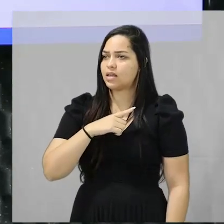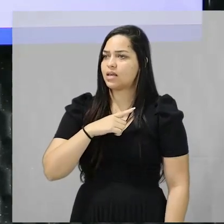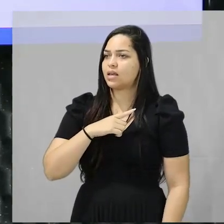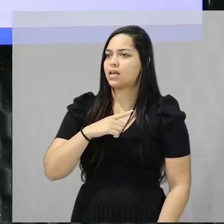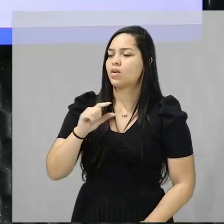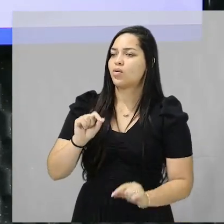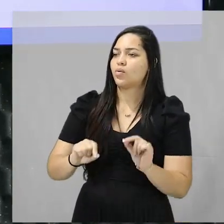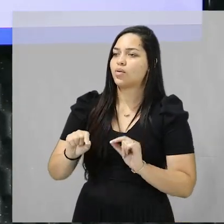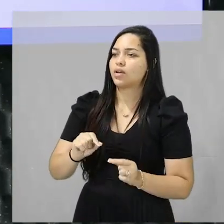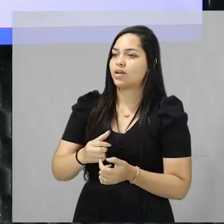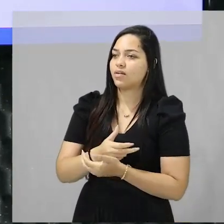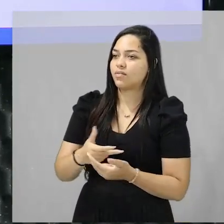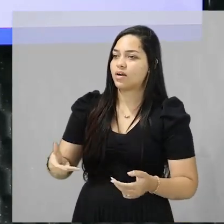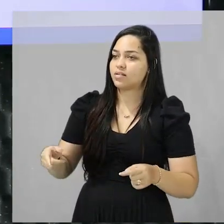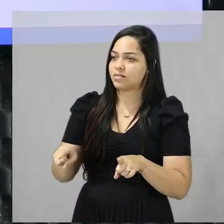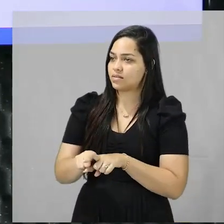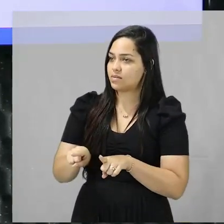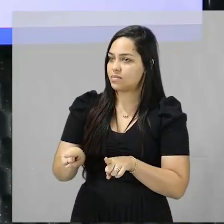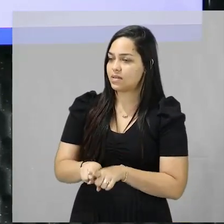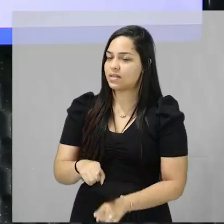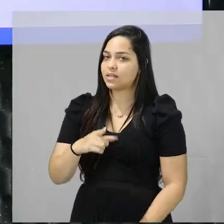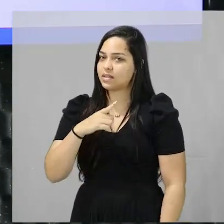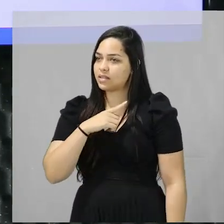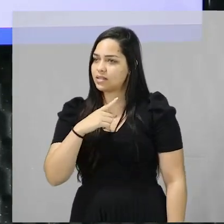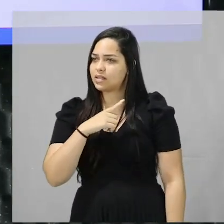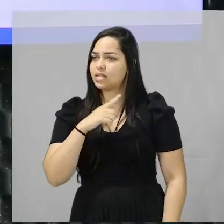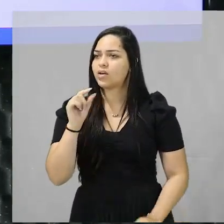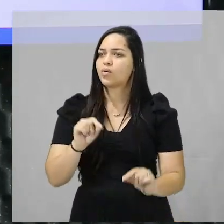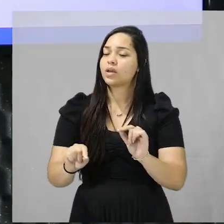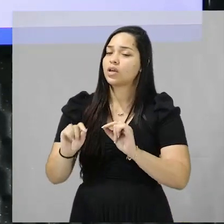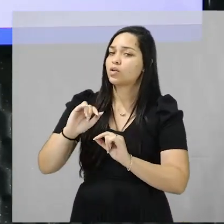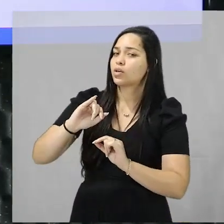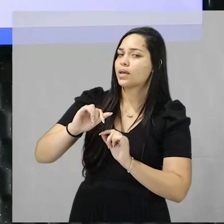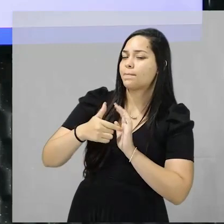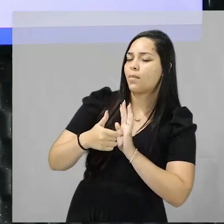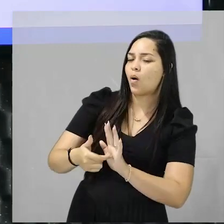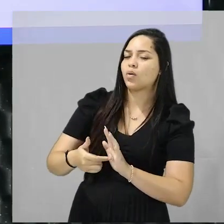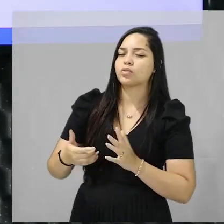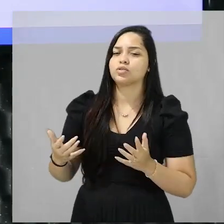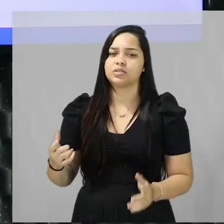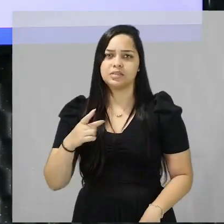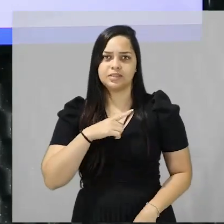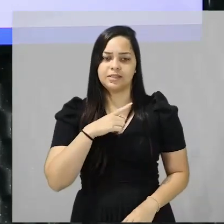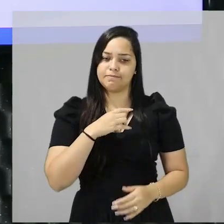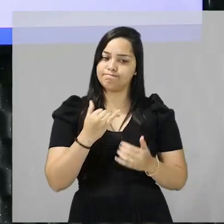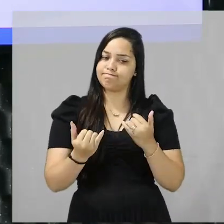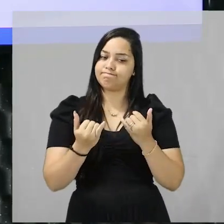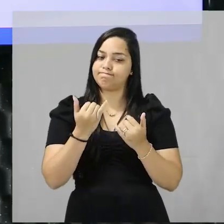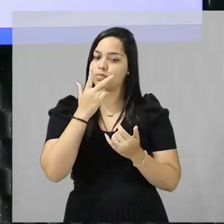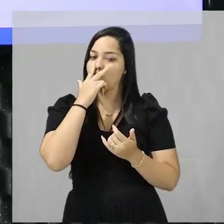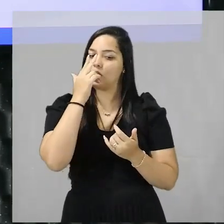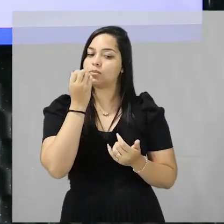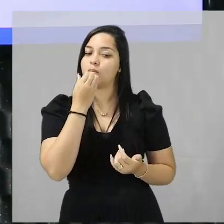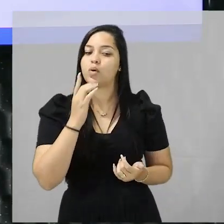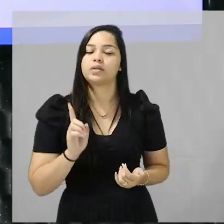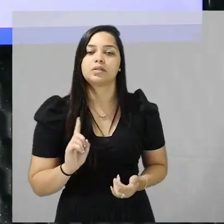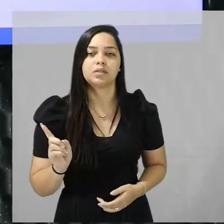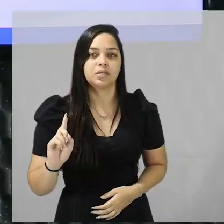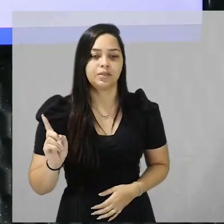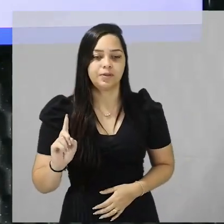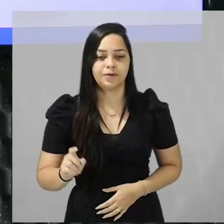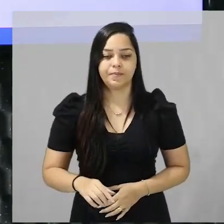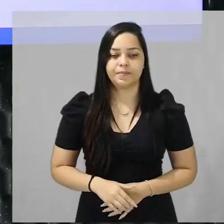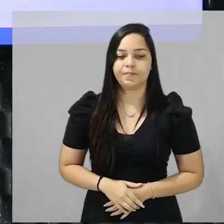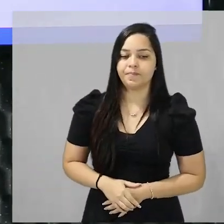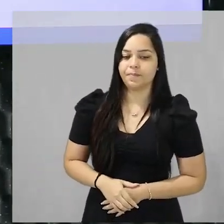o discurso velado, camuflado, que justificaria, não parece também uma boa, né?